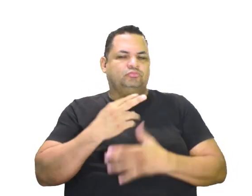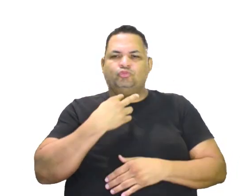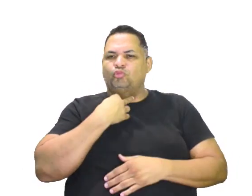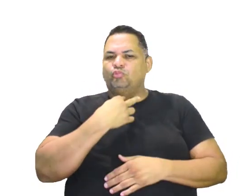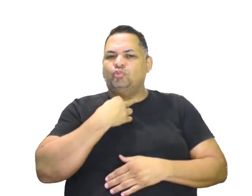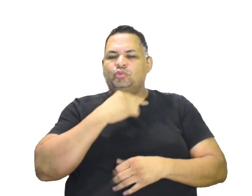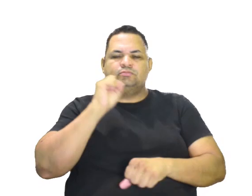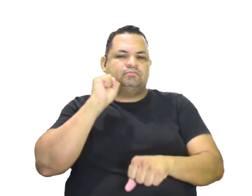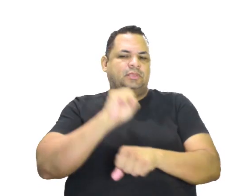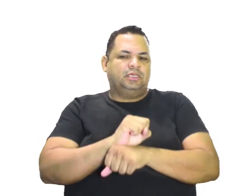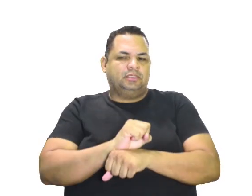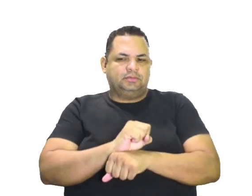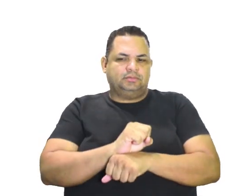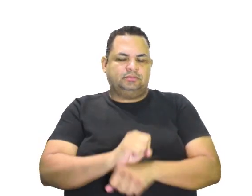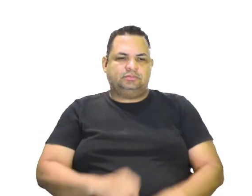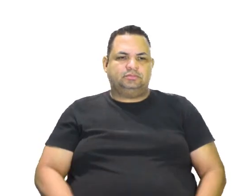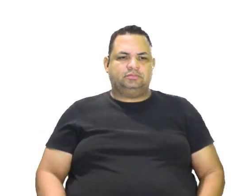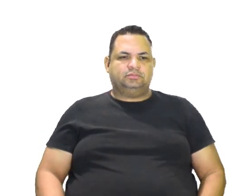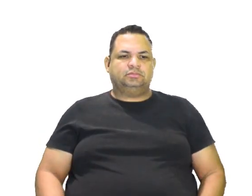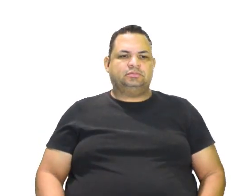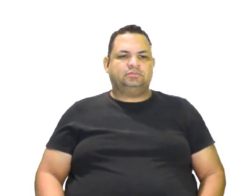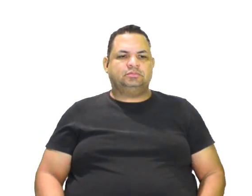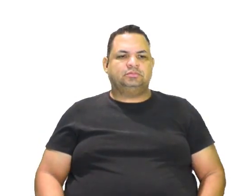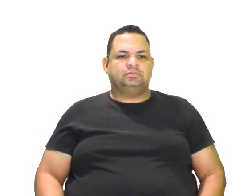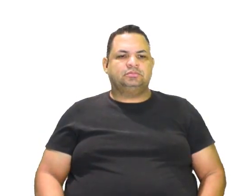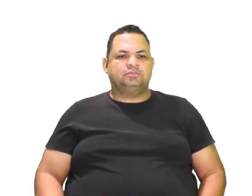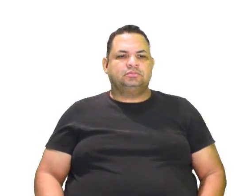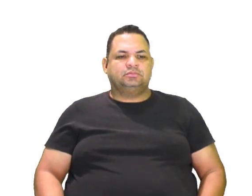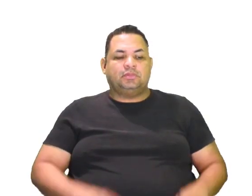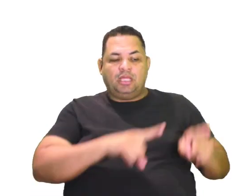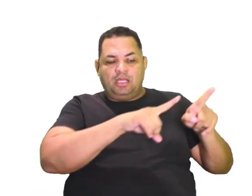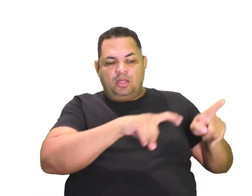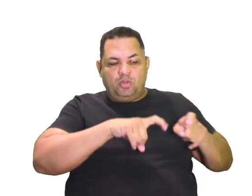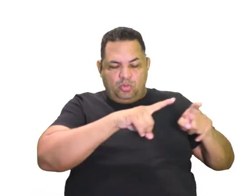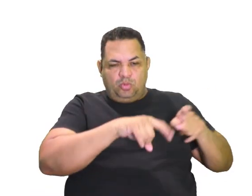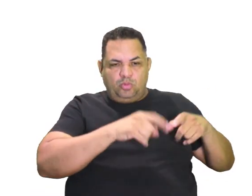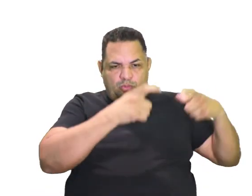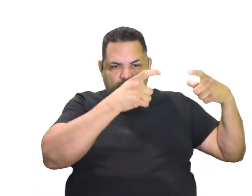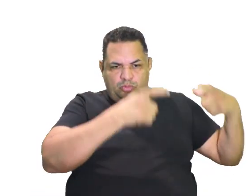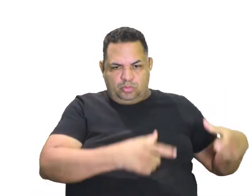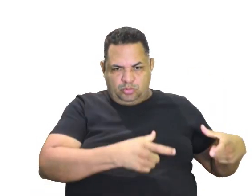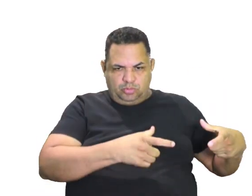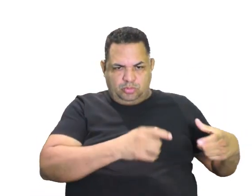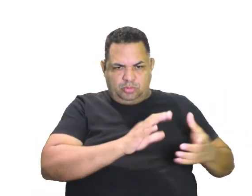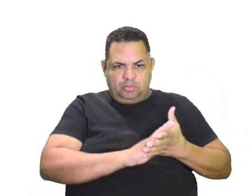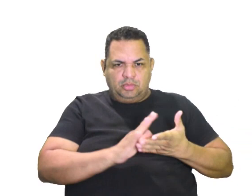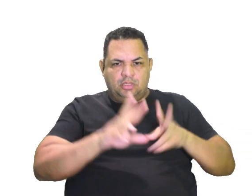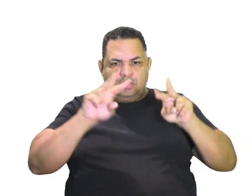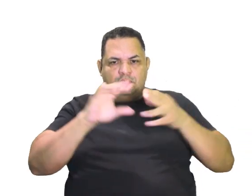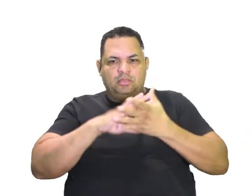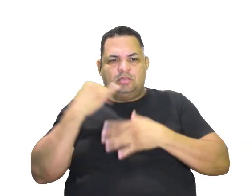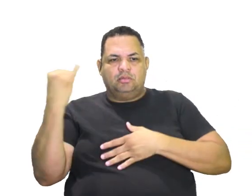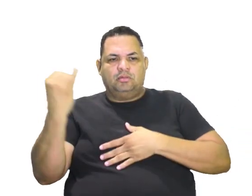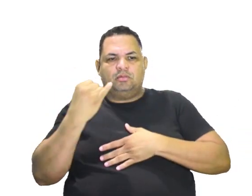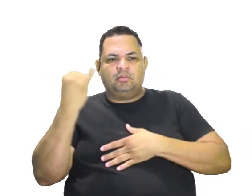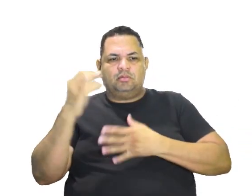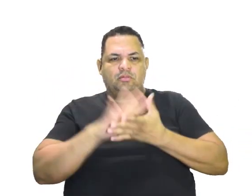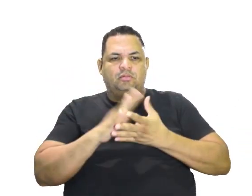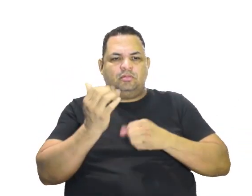porque o cansaço com certeza deveria haver. O interior rural se tornou um tema importante para os